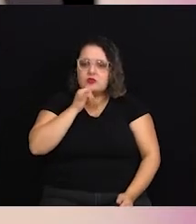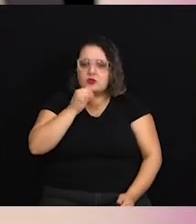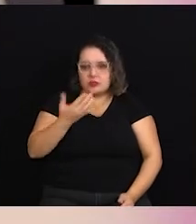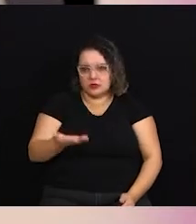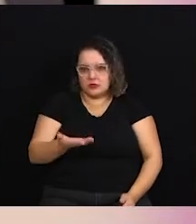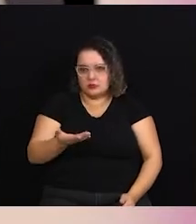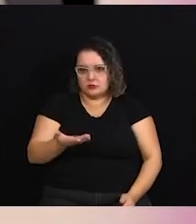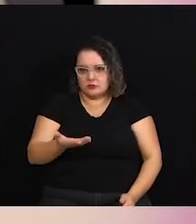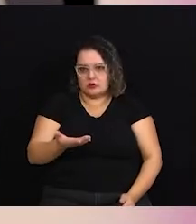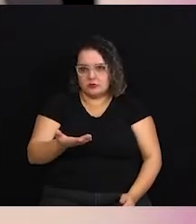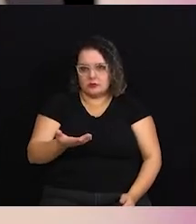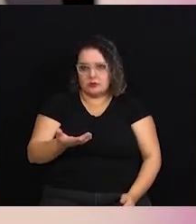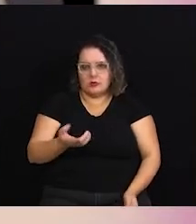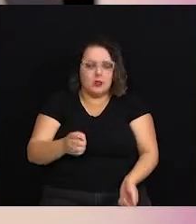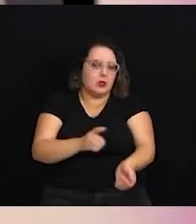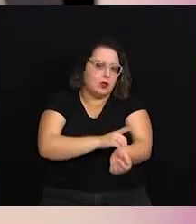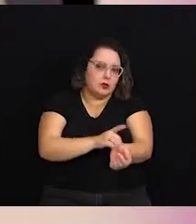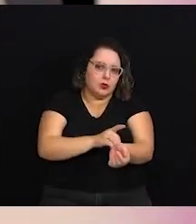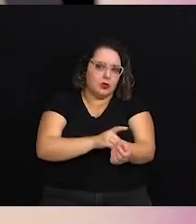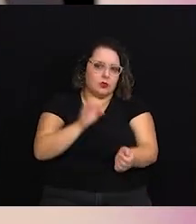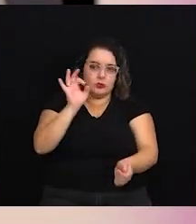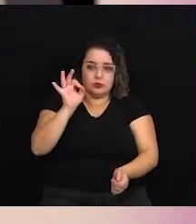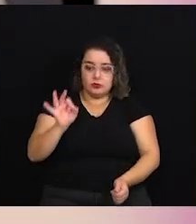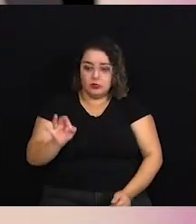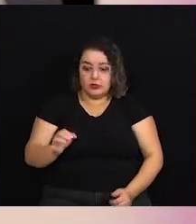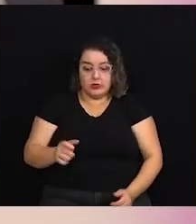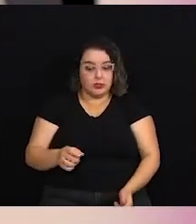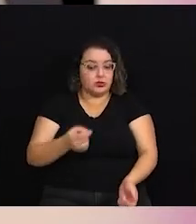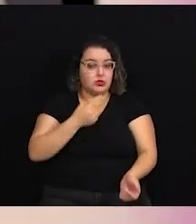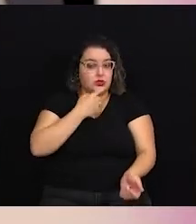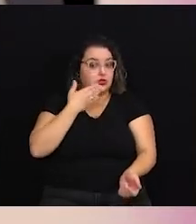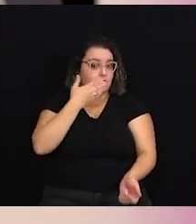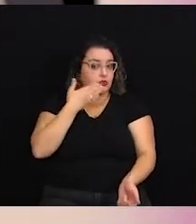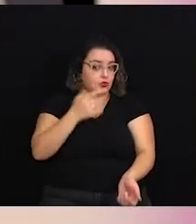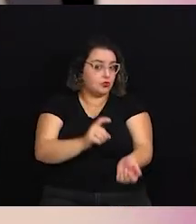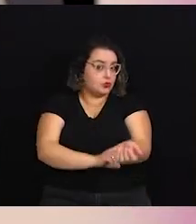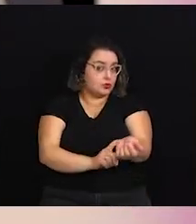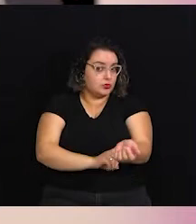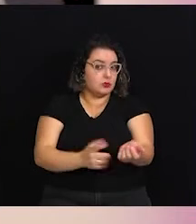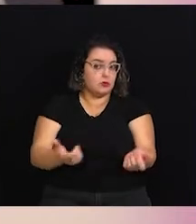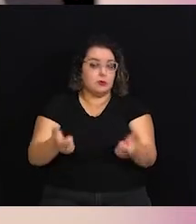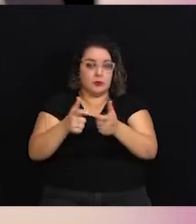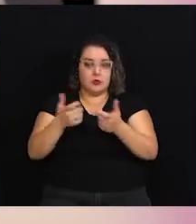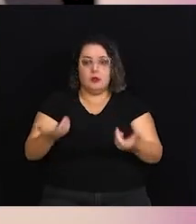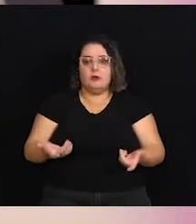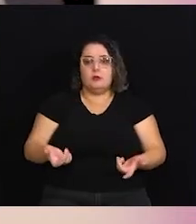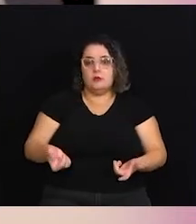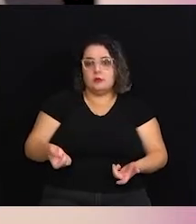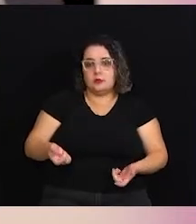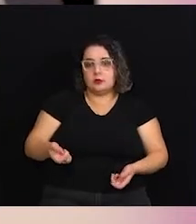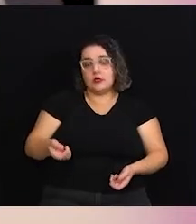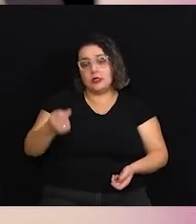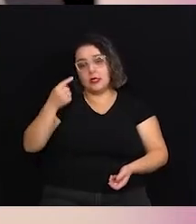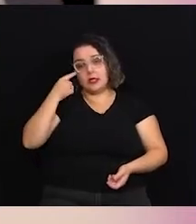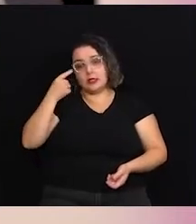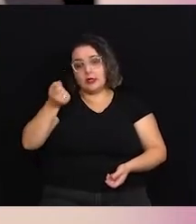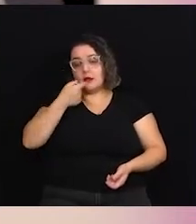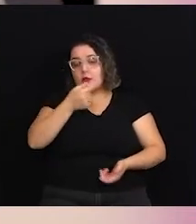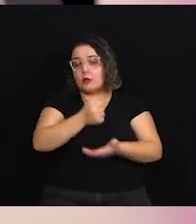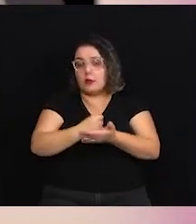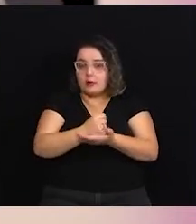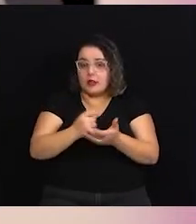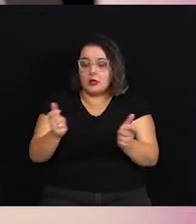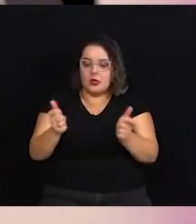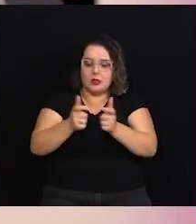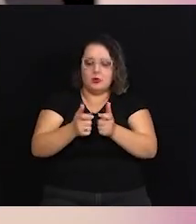que ao diabetes tem alto taxa de açúcar no sangue com o remédio você tenta reduzir normalizar E no